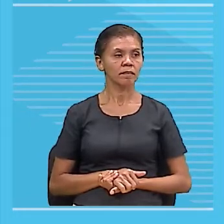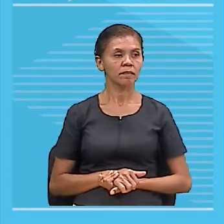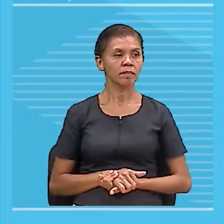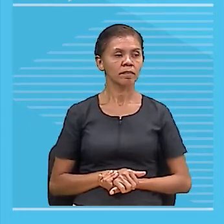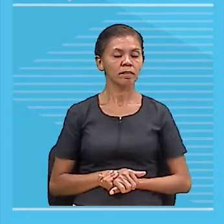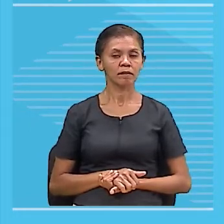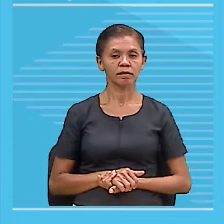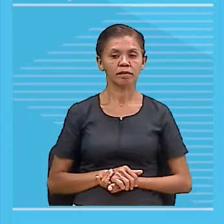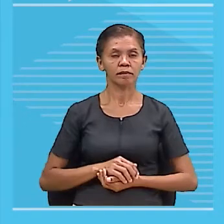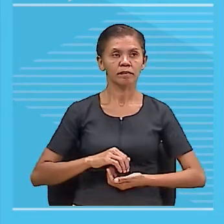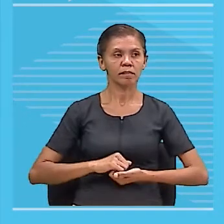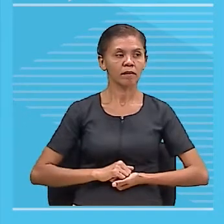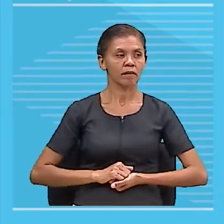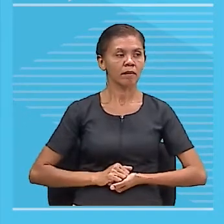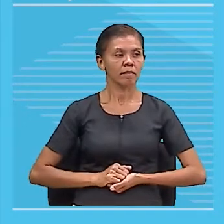dá menos 3.